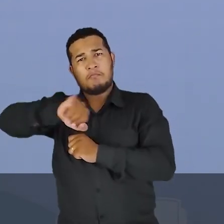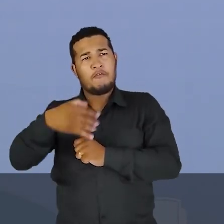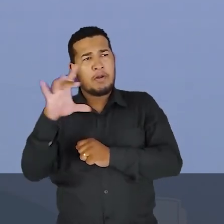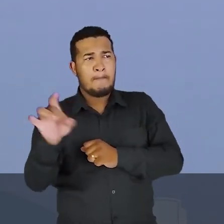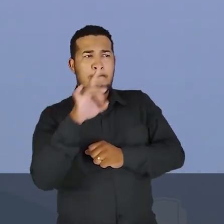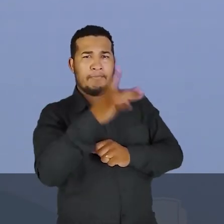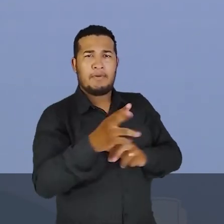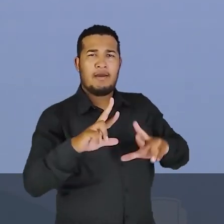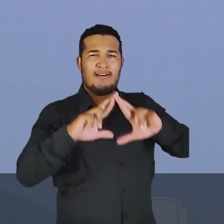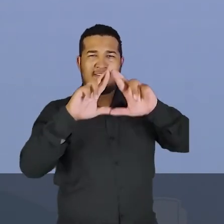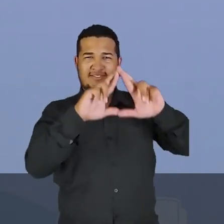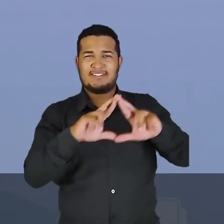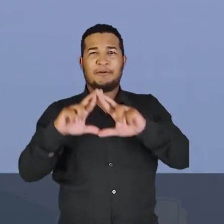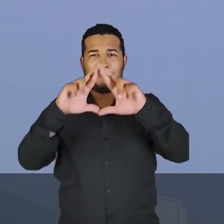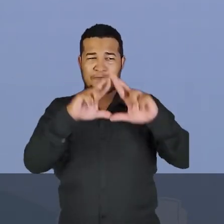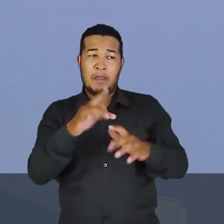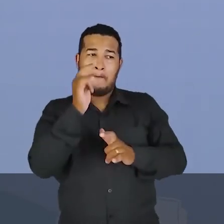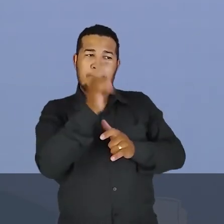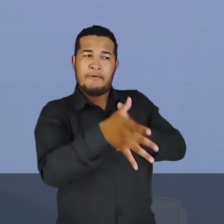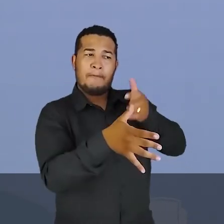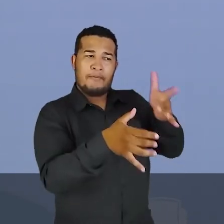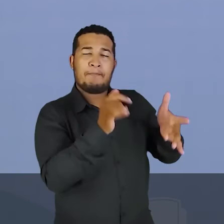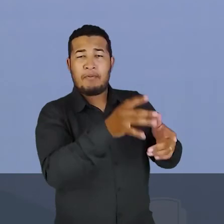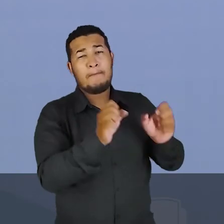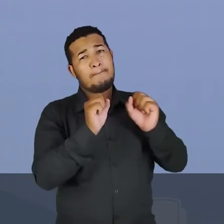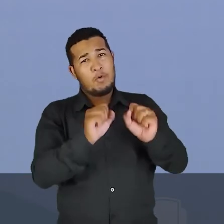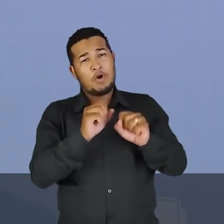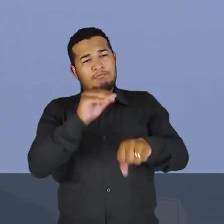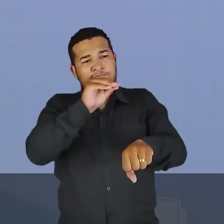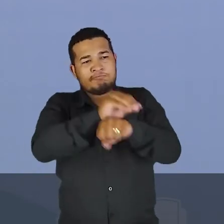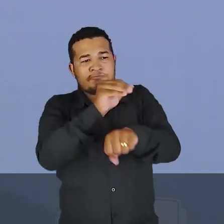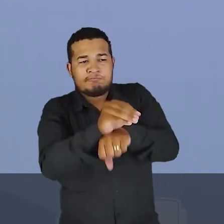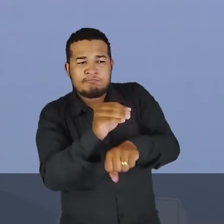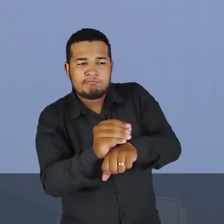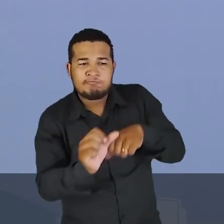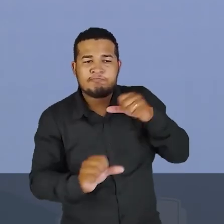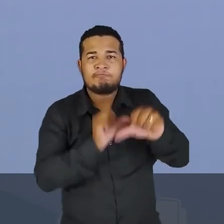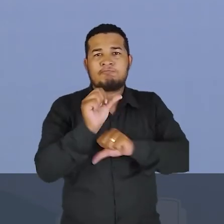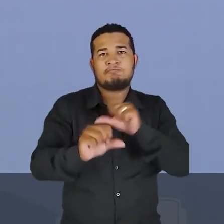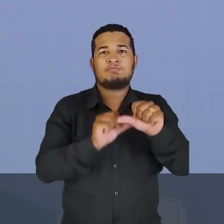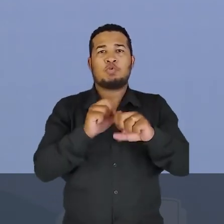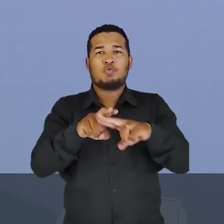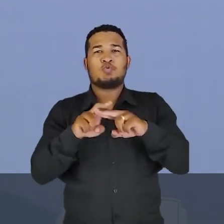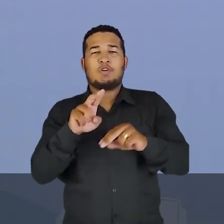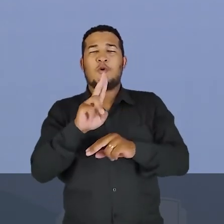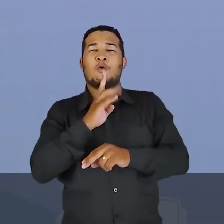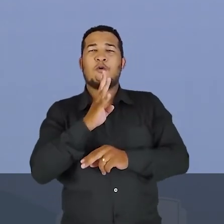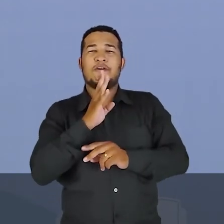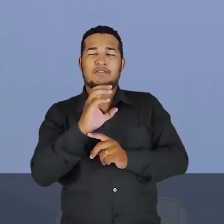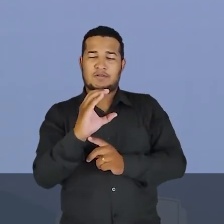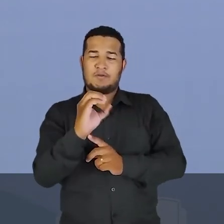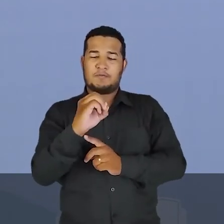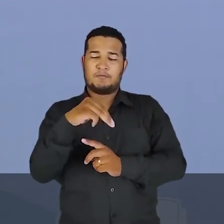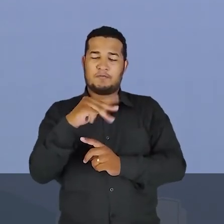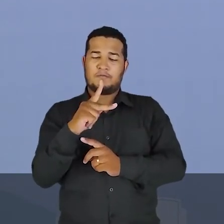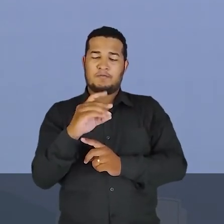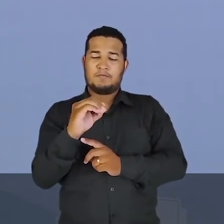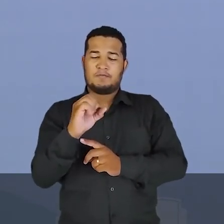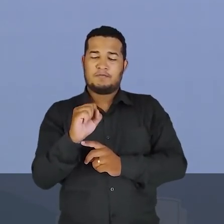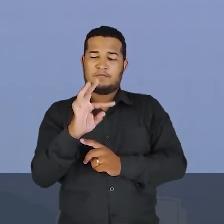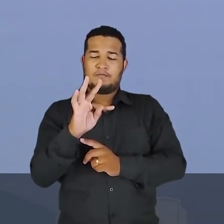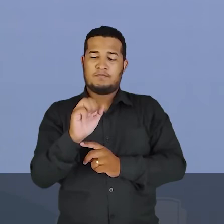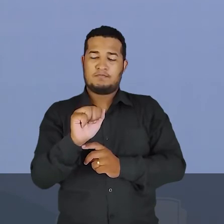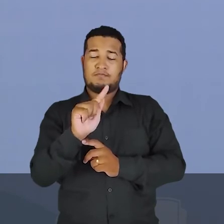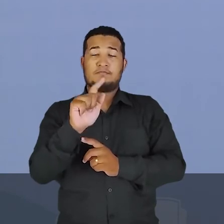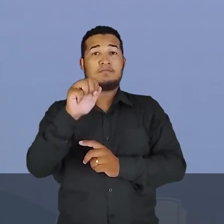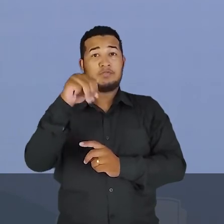utilizar esses restos de alimentos consumidos pela humanidade e transformá-los através da compostagem em adubo orgânico e utilizar esse